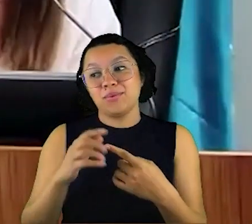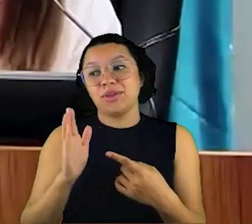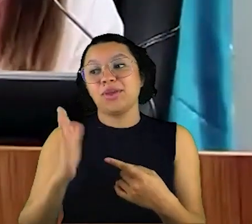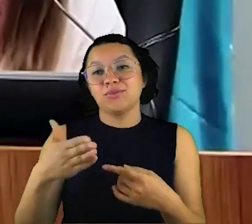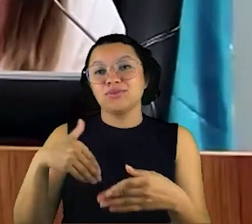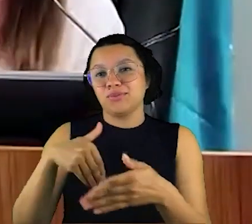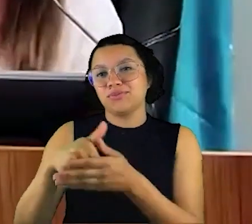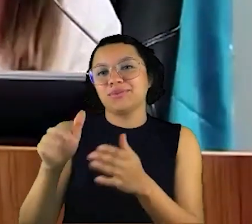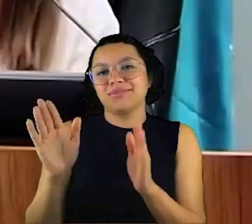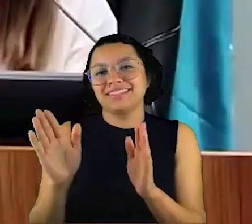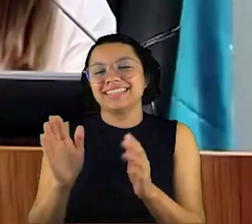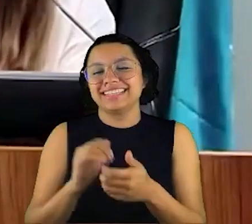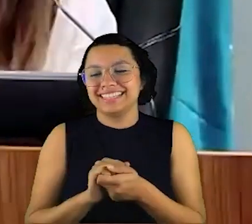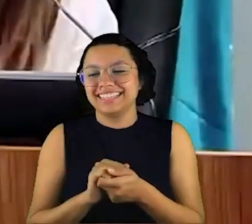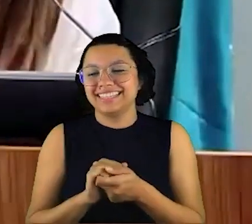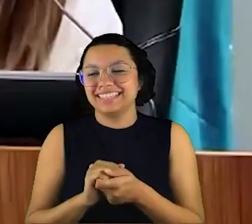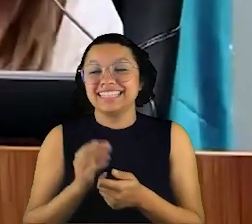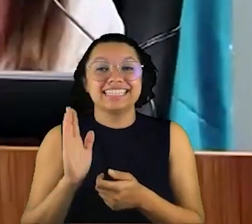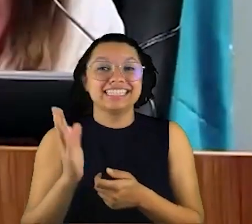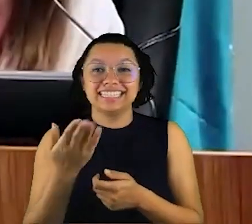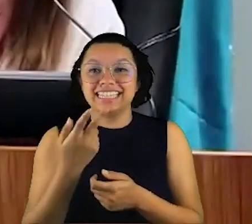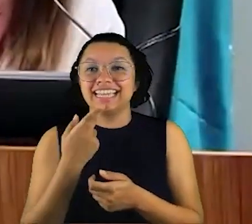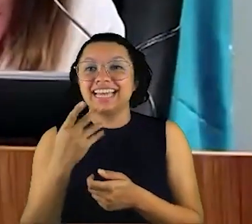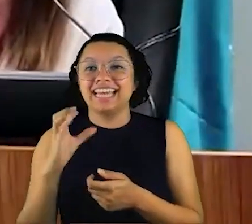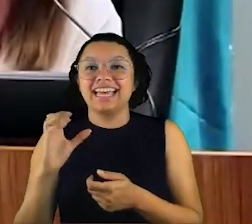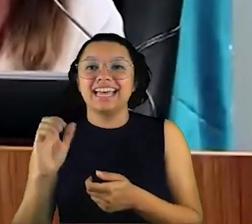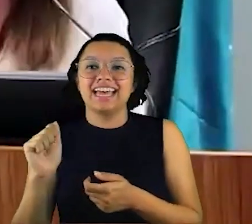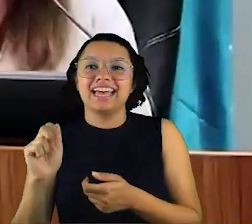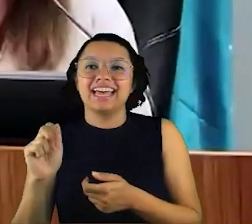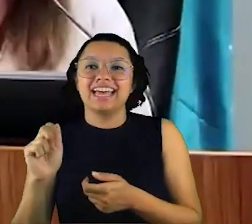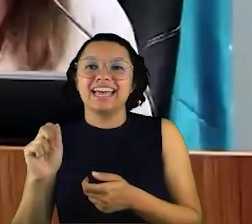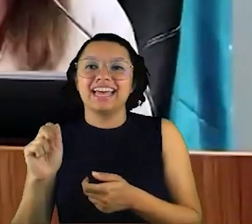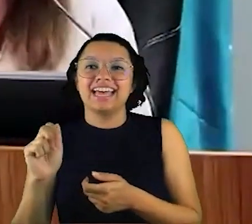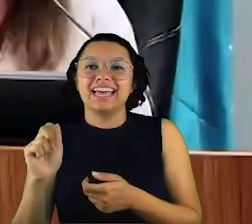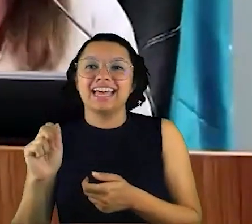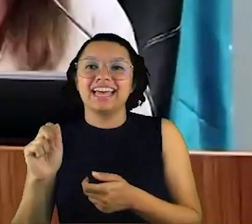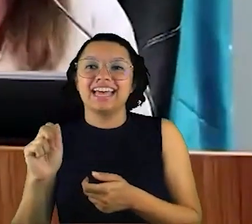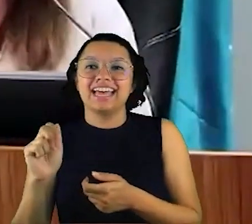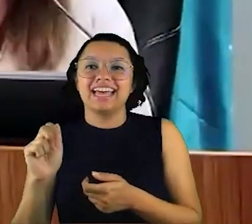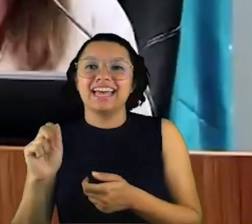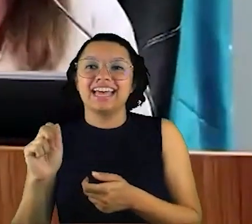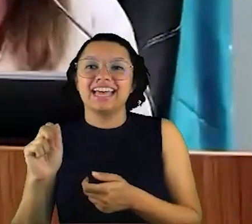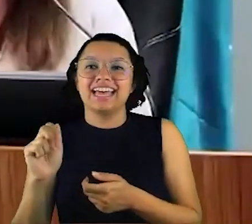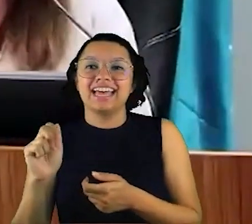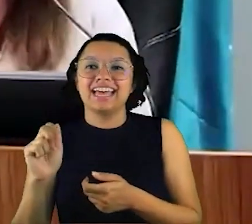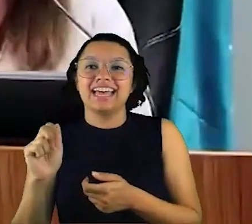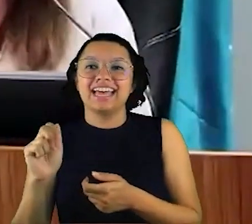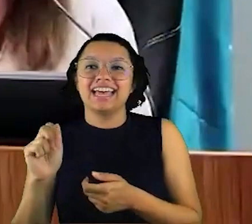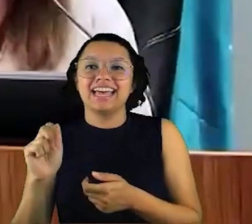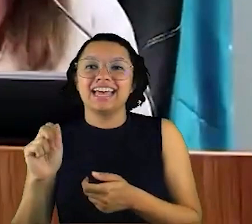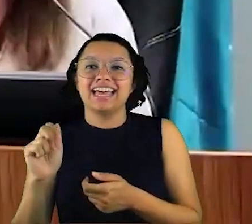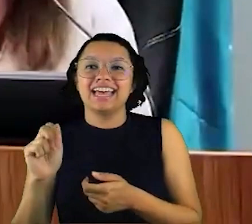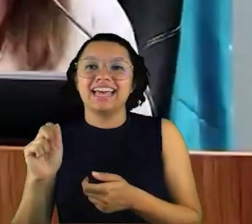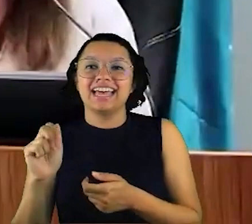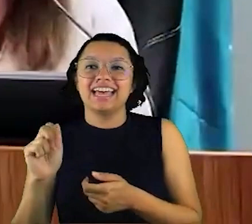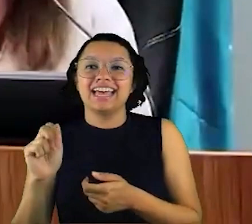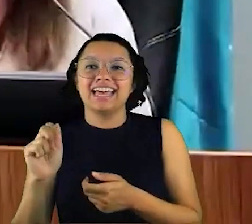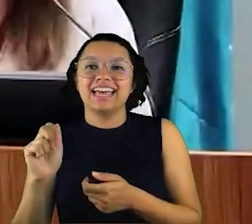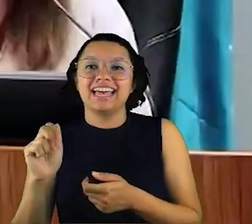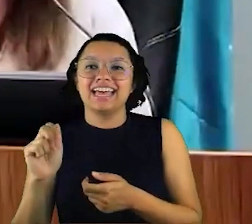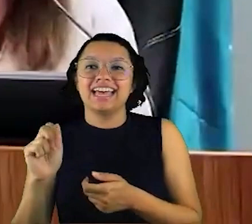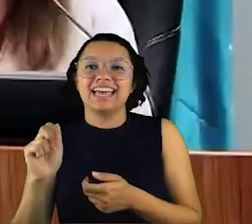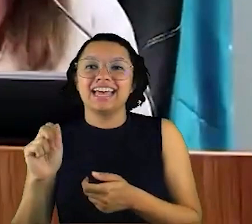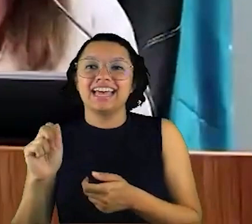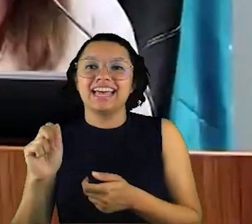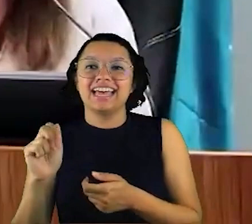porque eu já fui me embora. Você cautelarmente já houve alguma... A desembargadora Renata Lotufo faz um gesto de corte no pescoço e